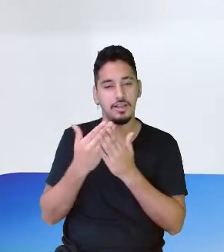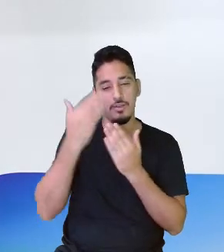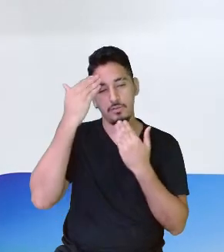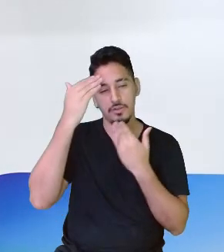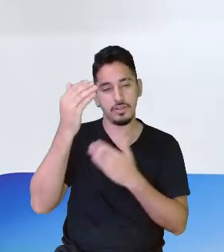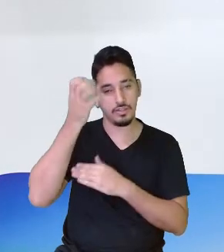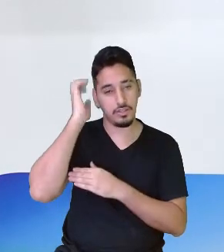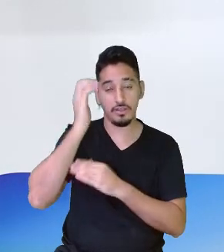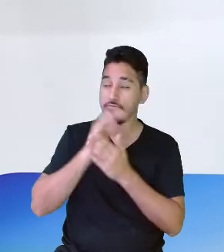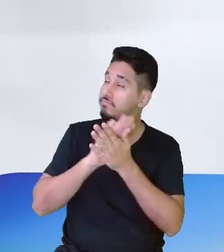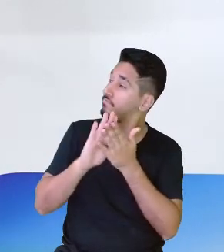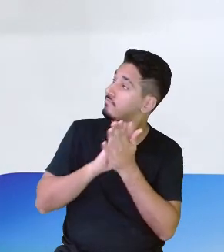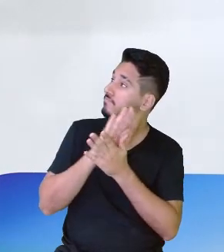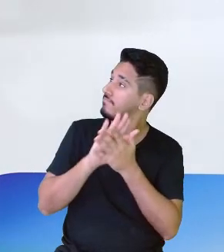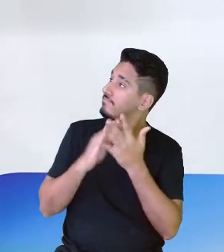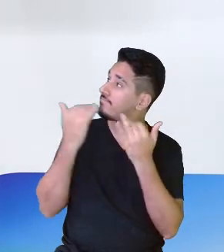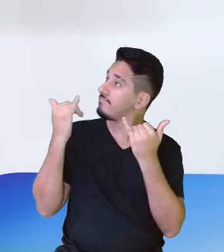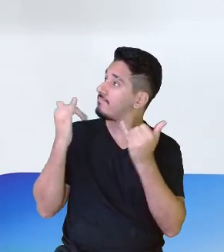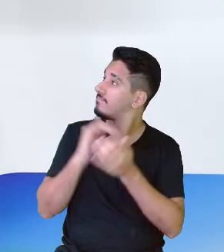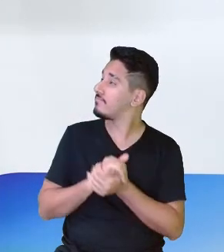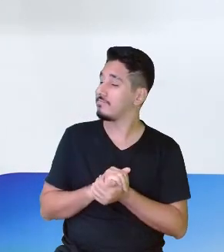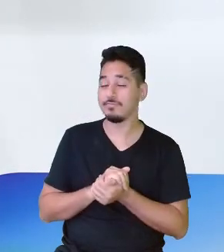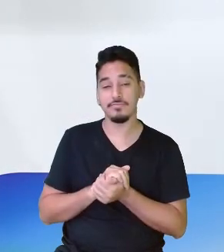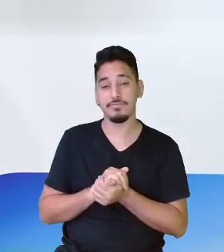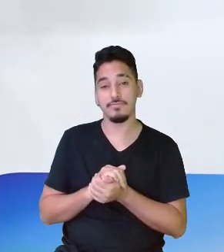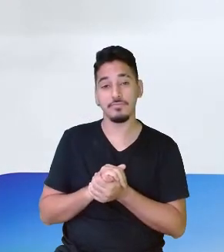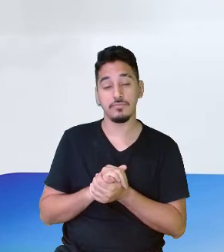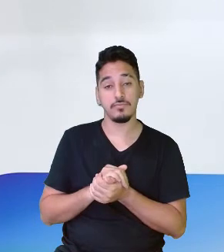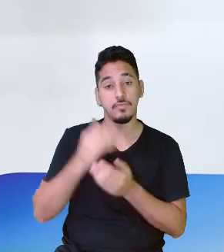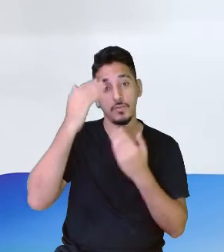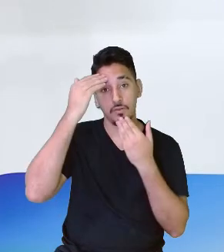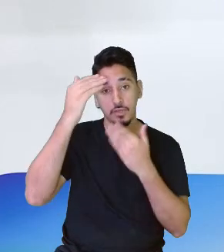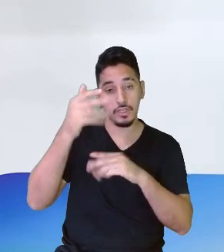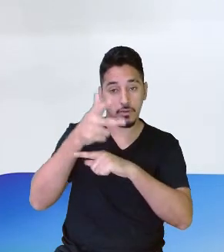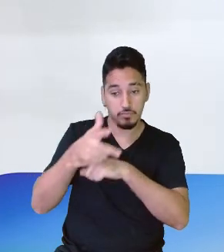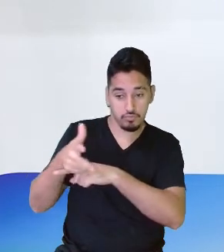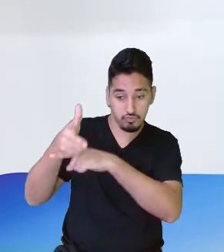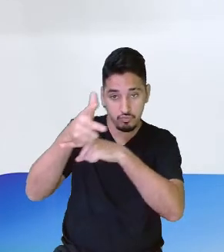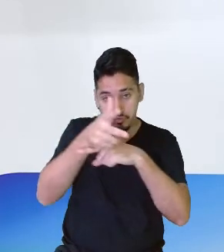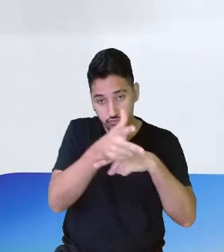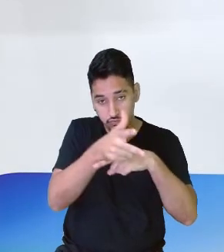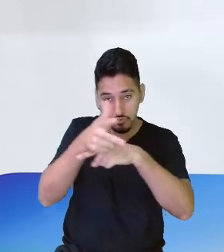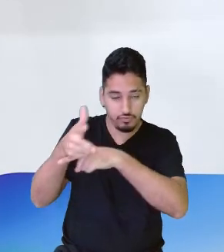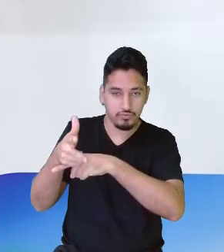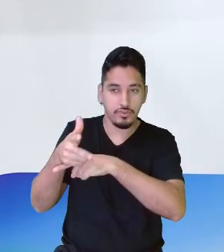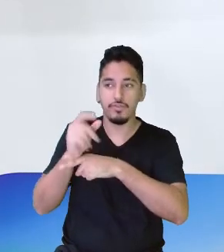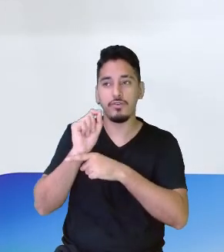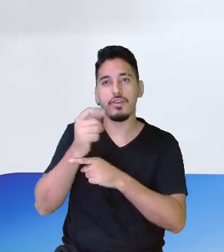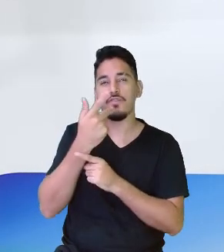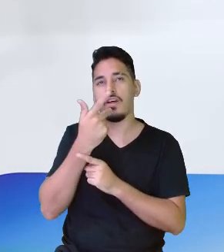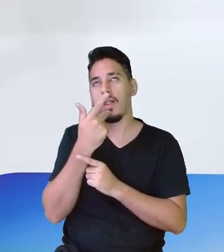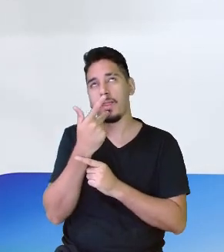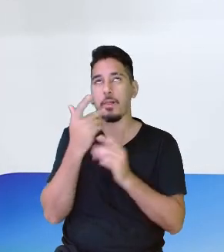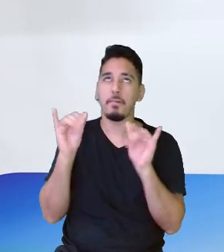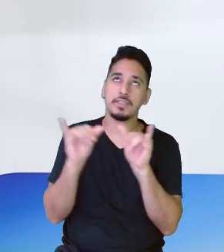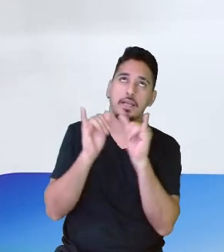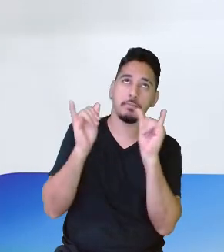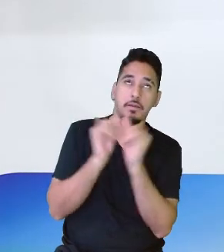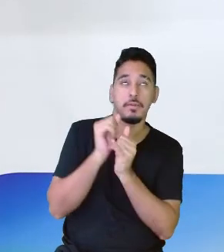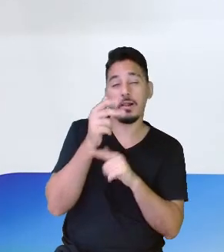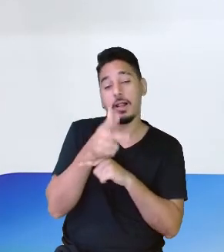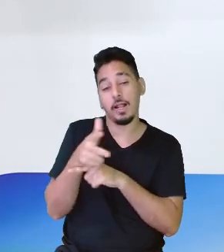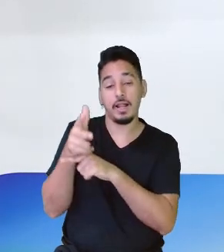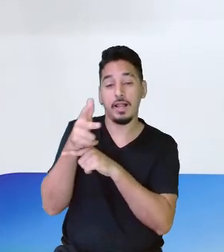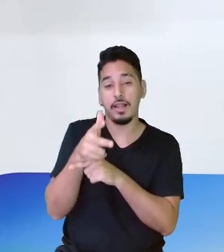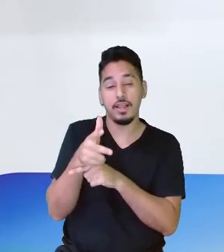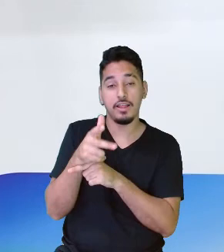Obrigada, Everton, pela sua tradução maravilhosa. Obrigada à produção mais uma vez, que fica me ouvindo aqui, fala besteira, que faz